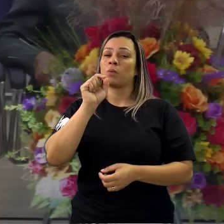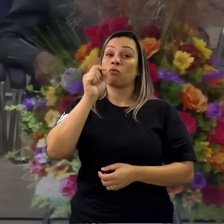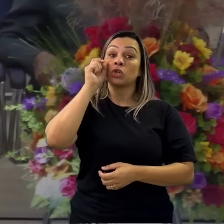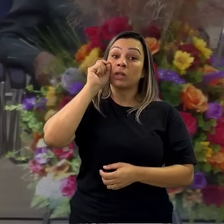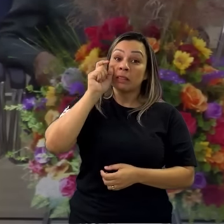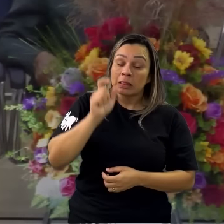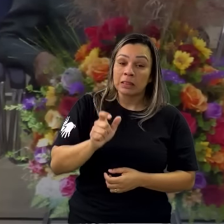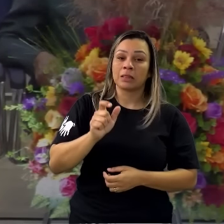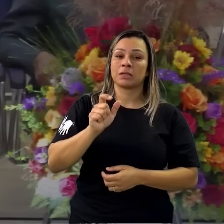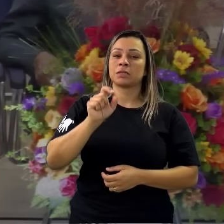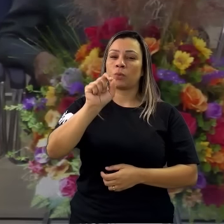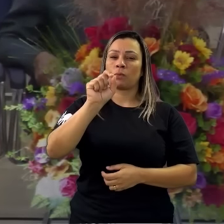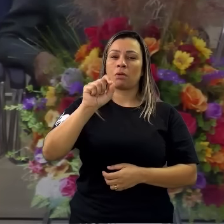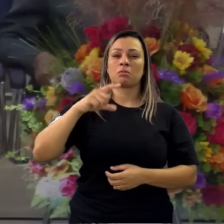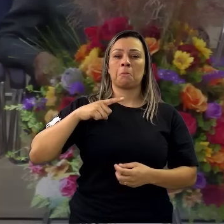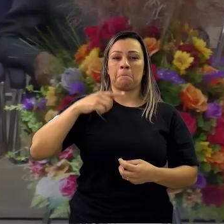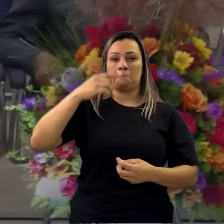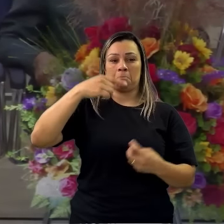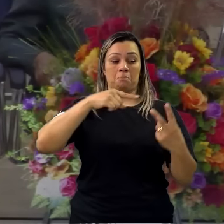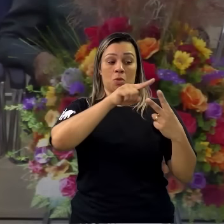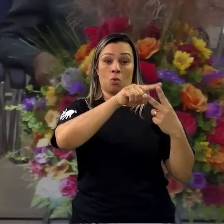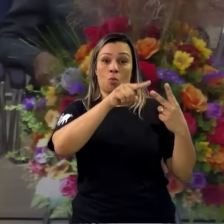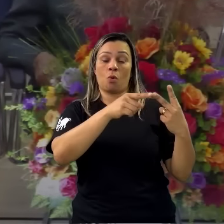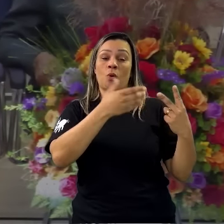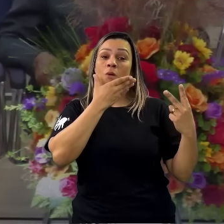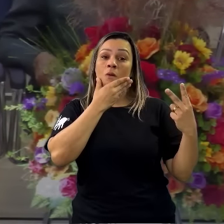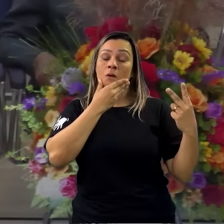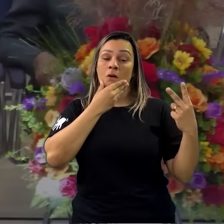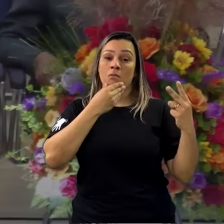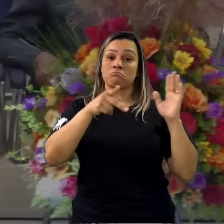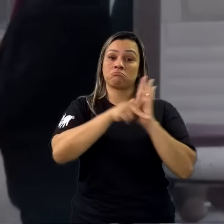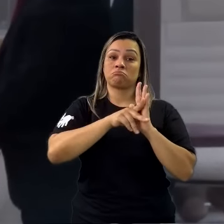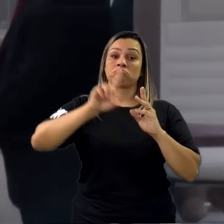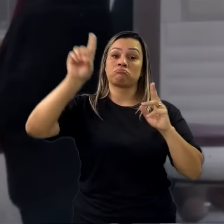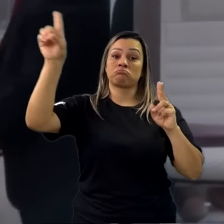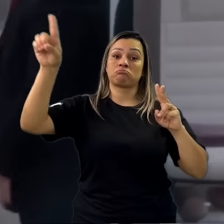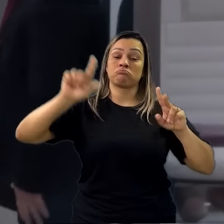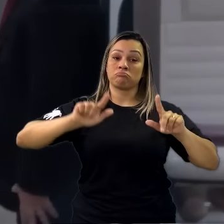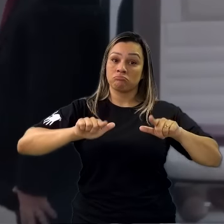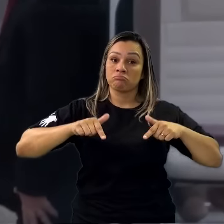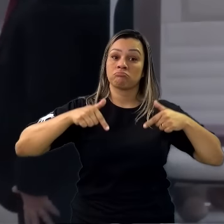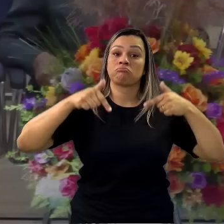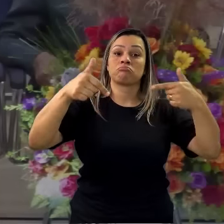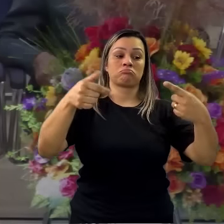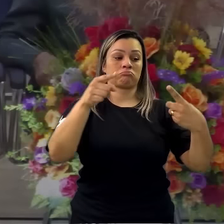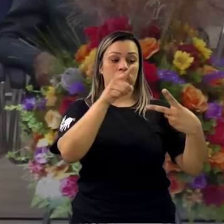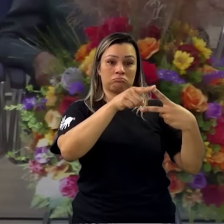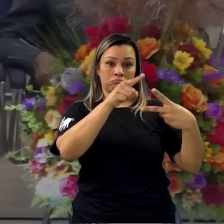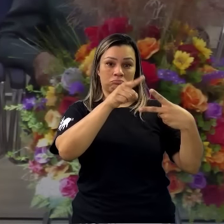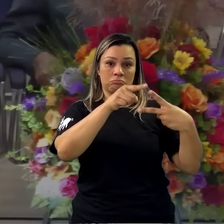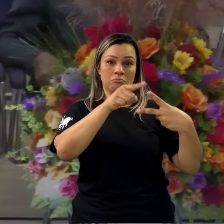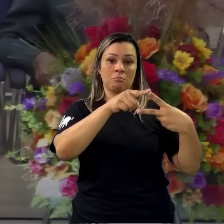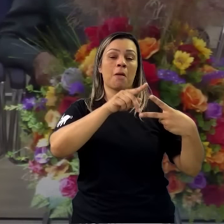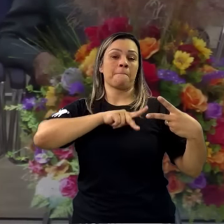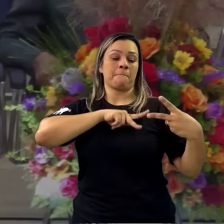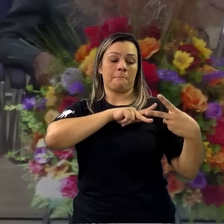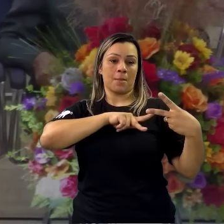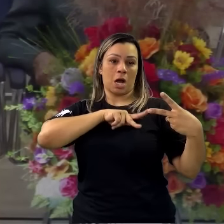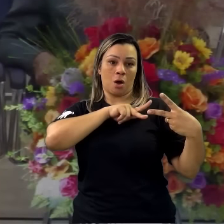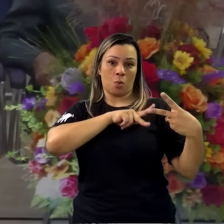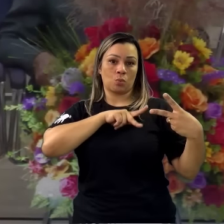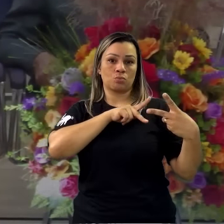tem dois homens de Deus fazendo uma obra missionária um deles é o apóstolo São Paulo e o